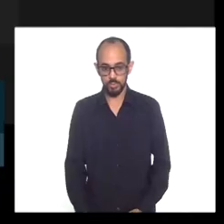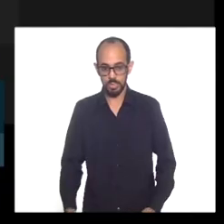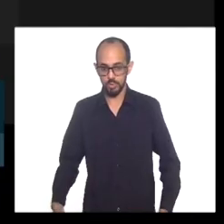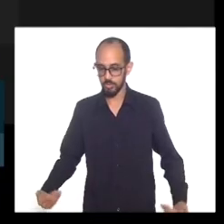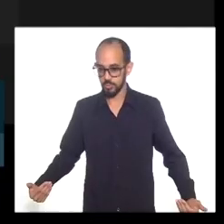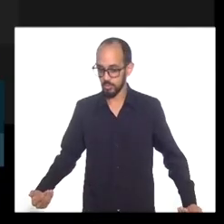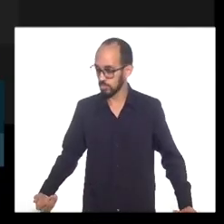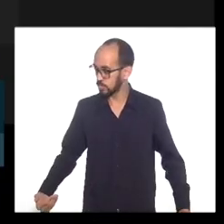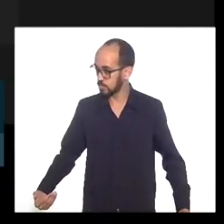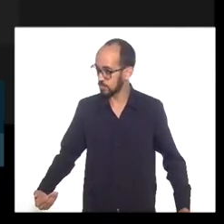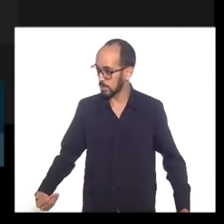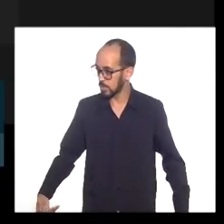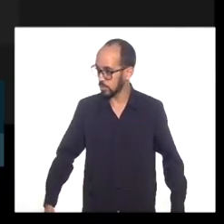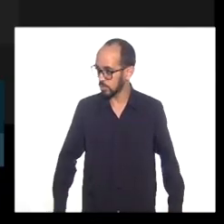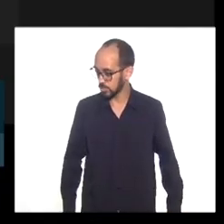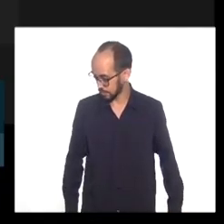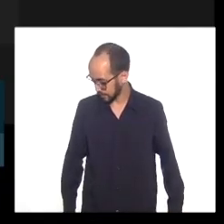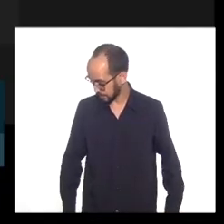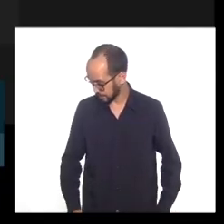Boa tarde aí